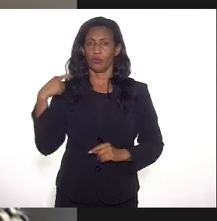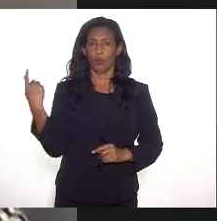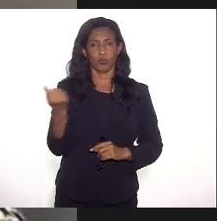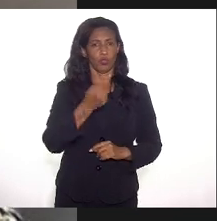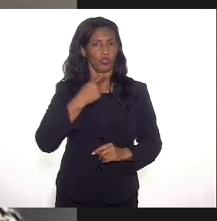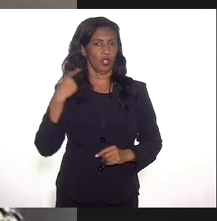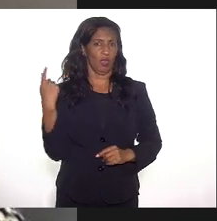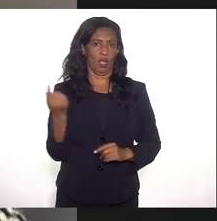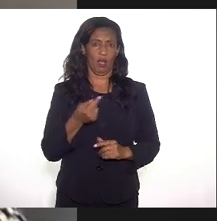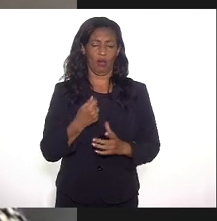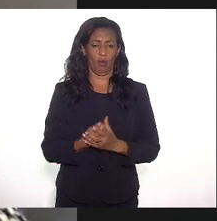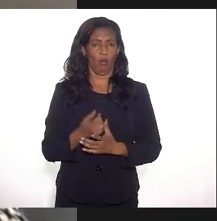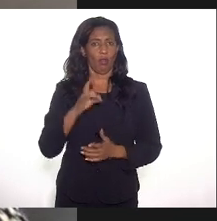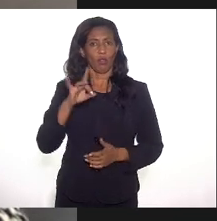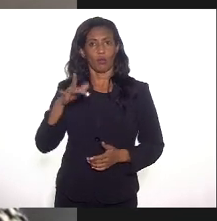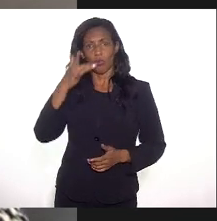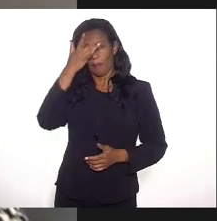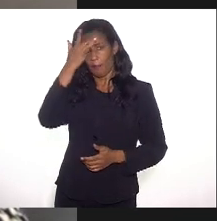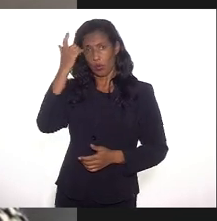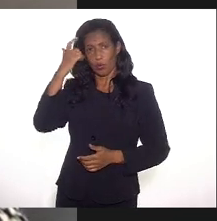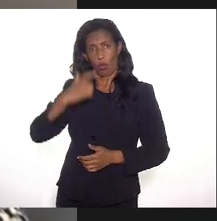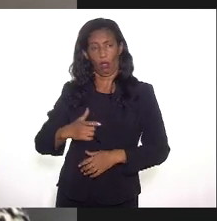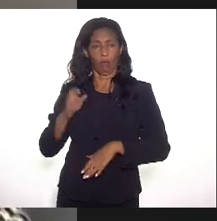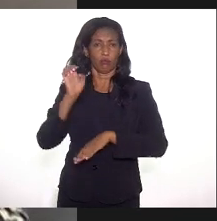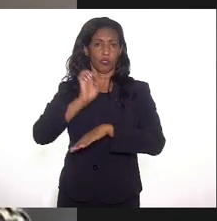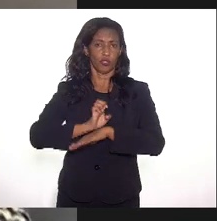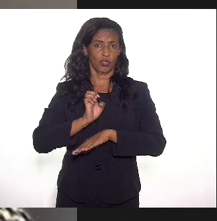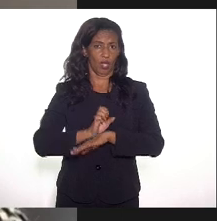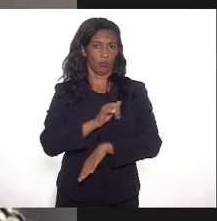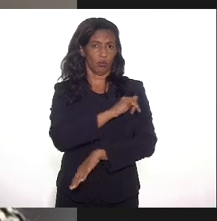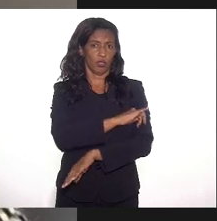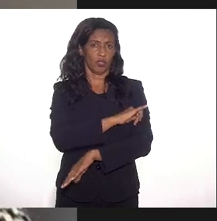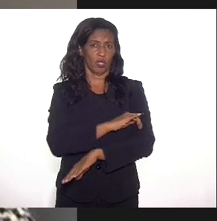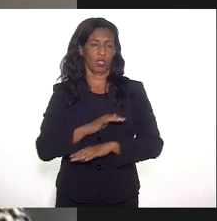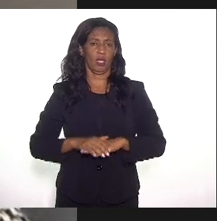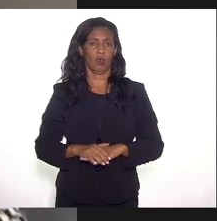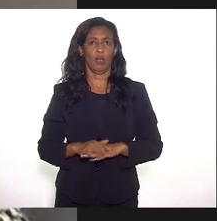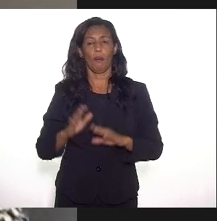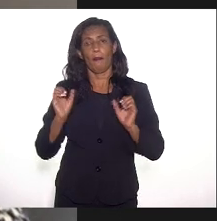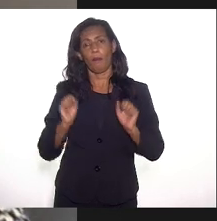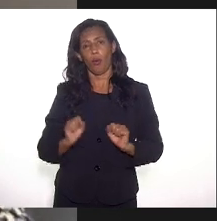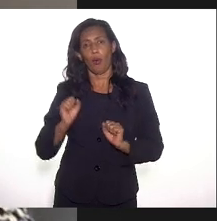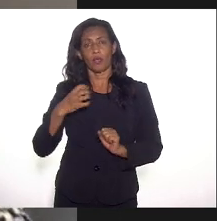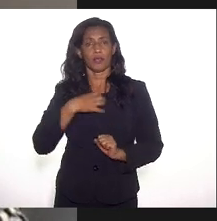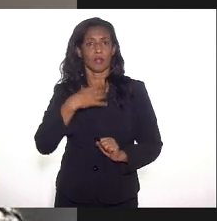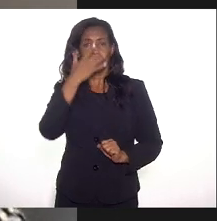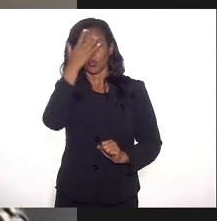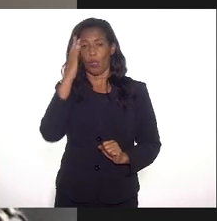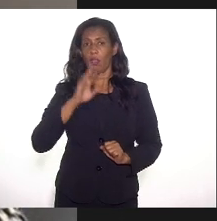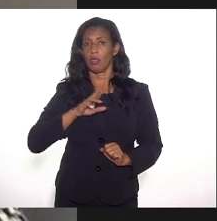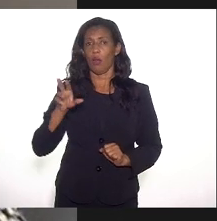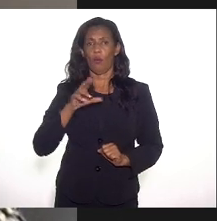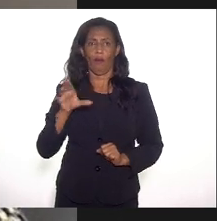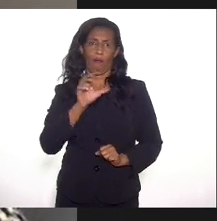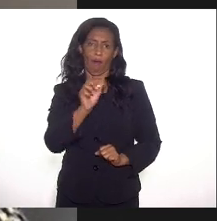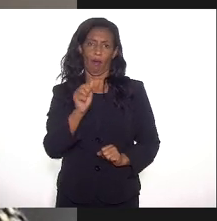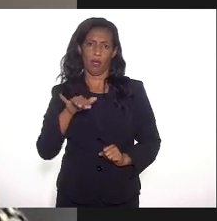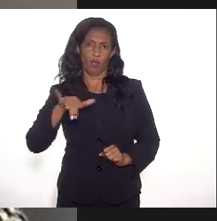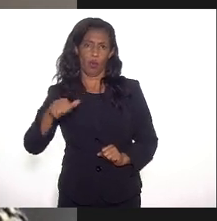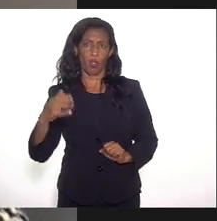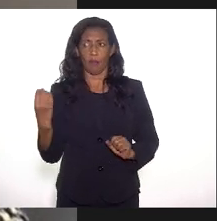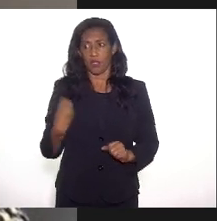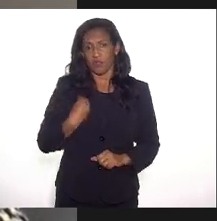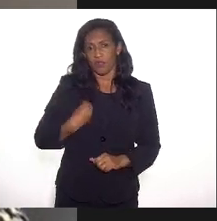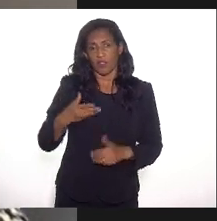só de pessoas do estado do Rio de Janeiro, pode ser uma pessoa que não é carioca, mas está vivendo aqui no Rio ou vice-versa, e não